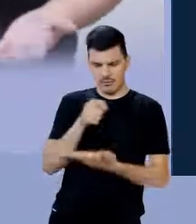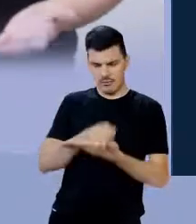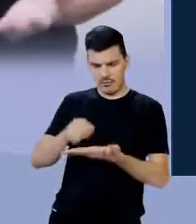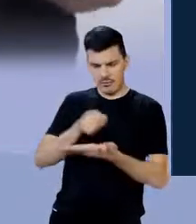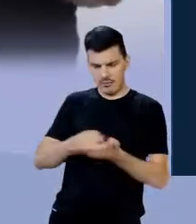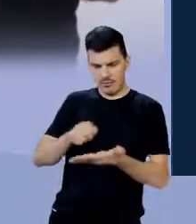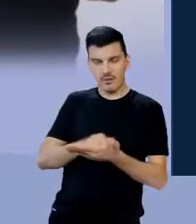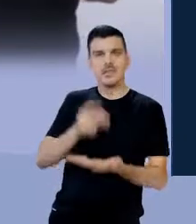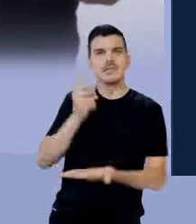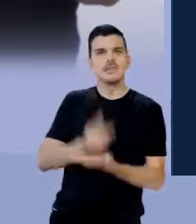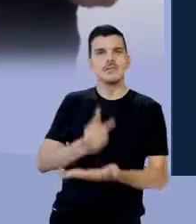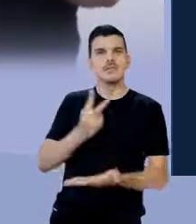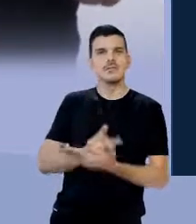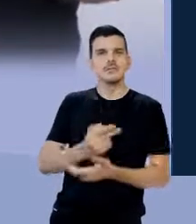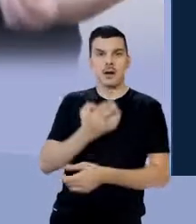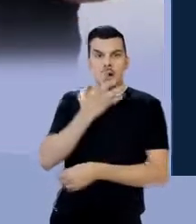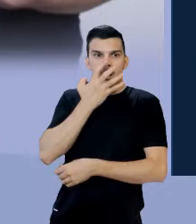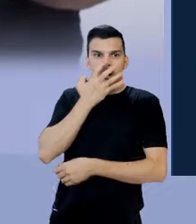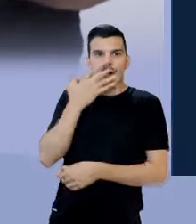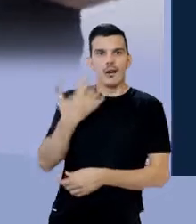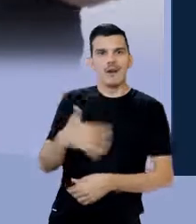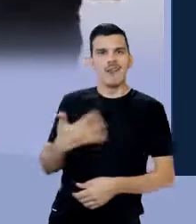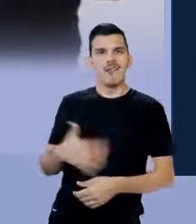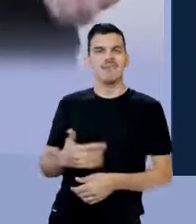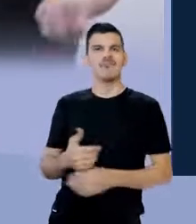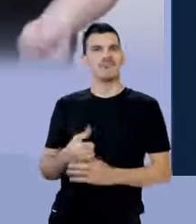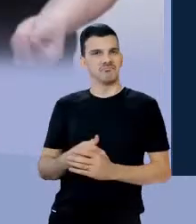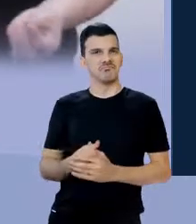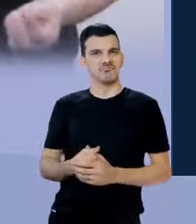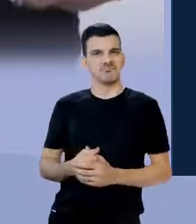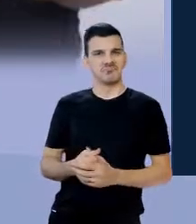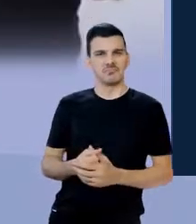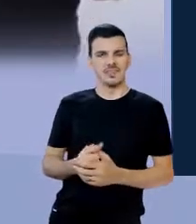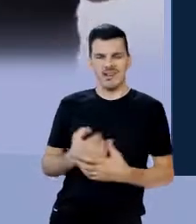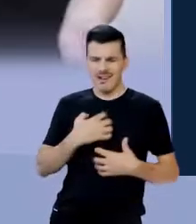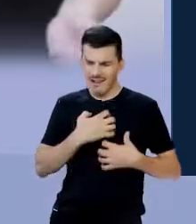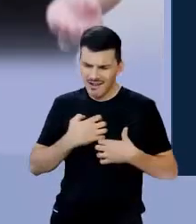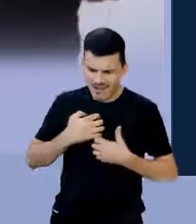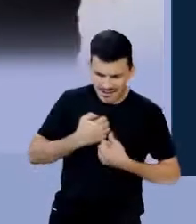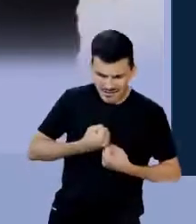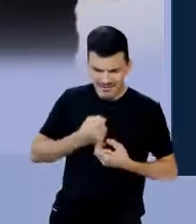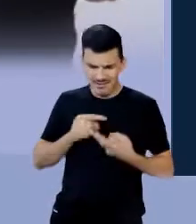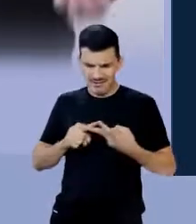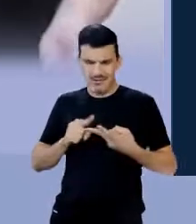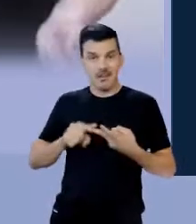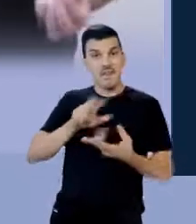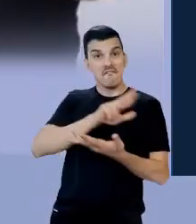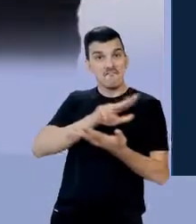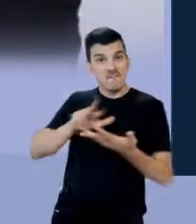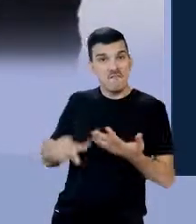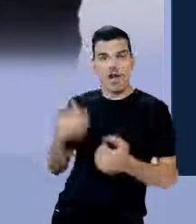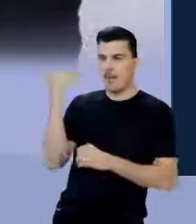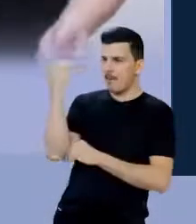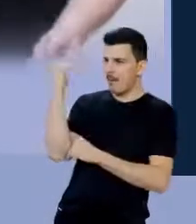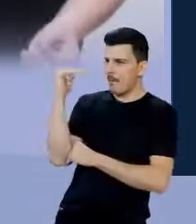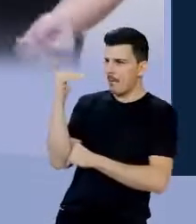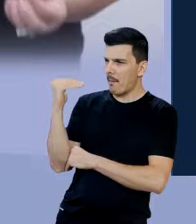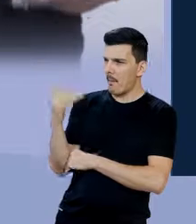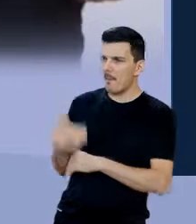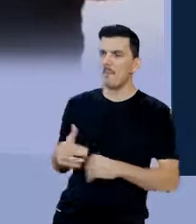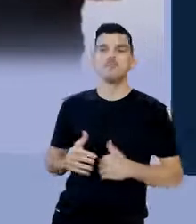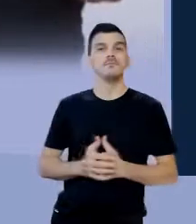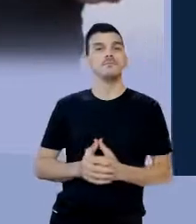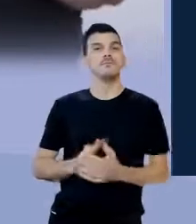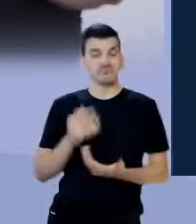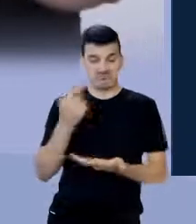obra dele será sempre surpreendente. São Bernardo, Angústia, Vidas Secas, Memórias do